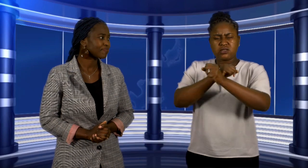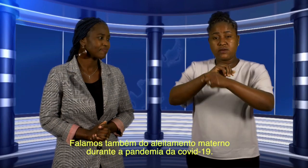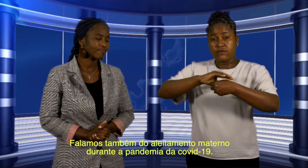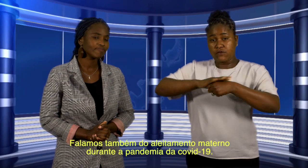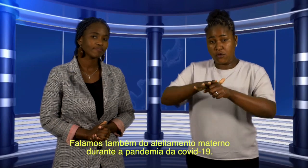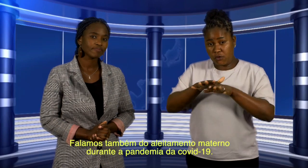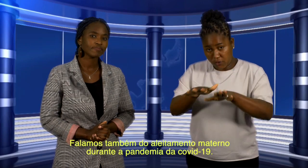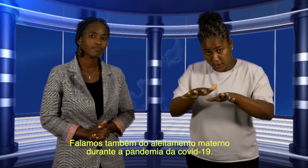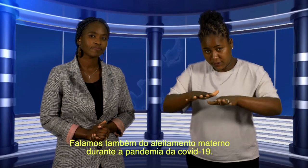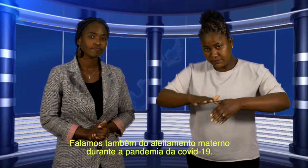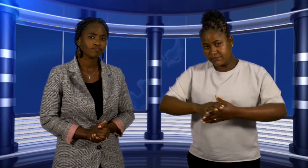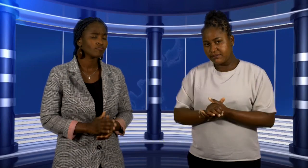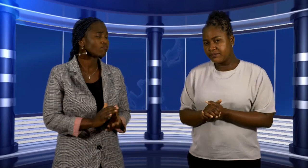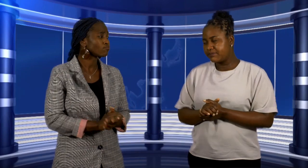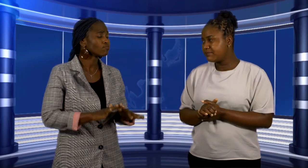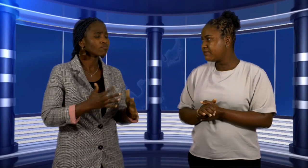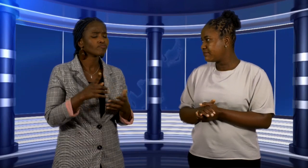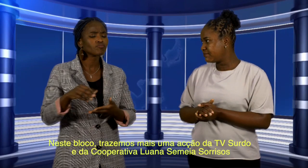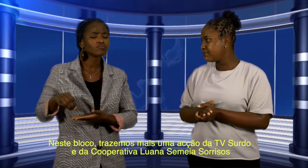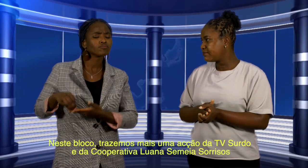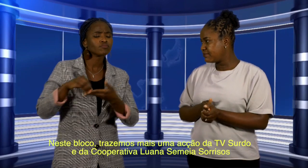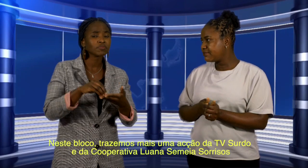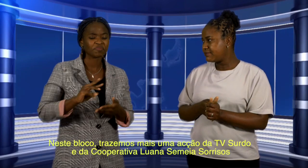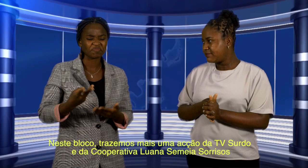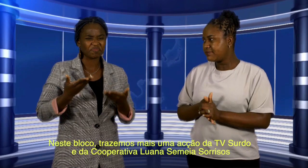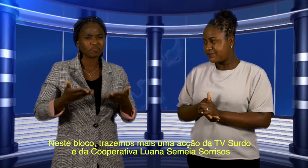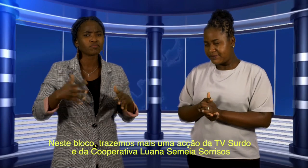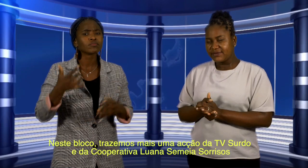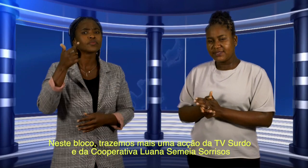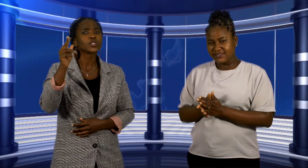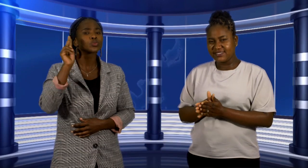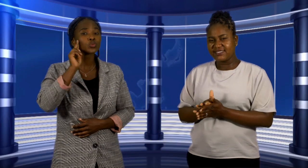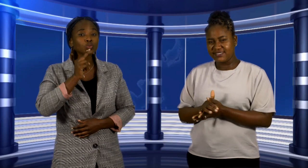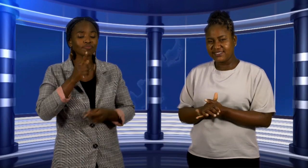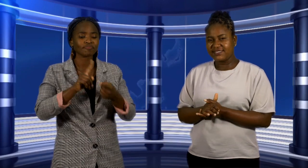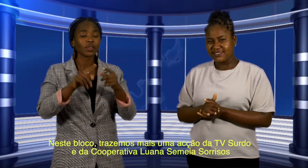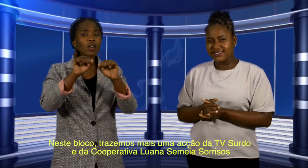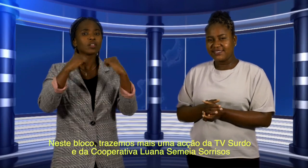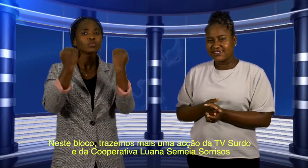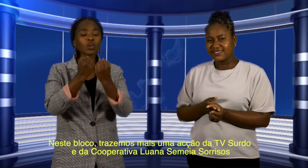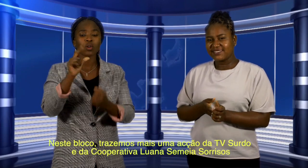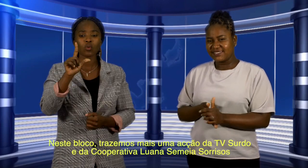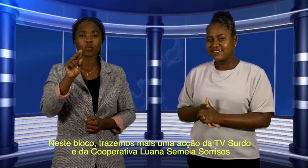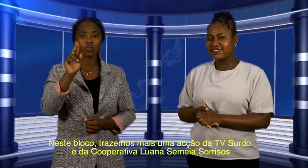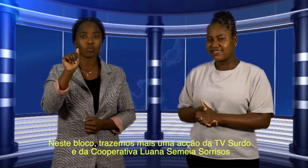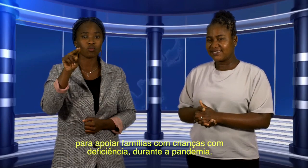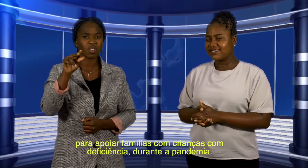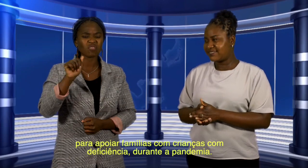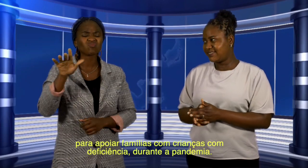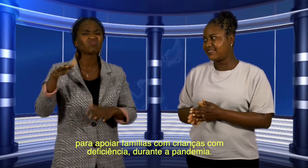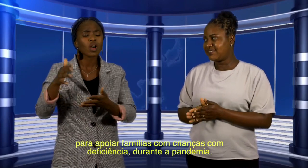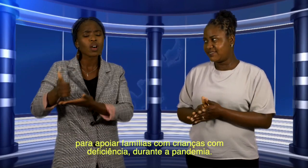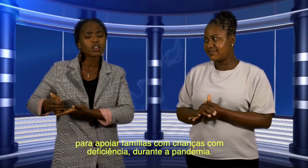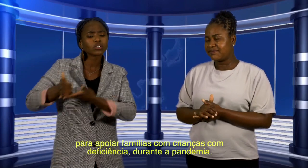durante a pandemia da Covid-19 Neste bloco trazemos mais uma ação da TV Surdo e da cooperativa Luana Simen